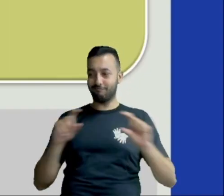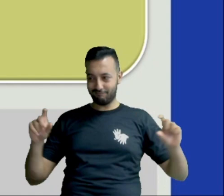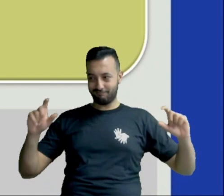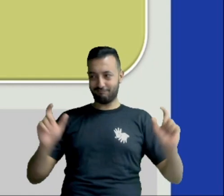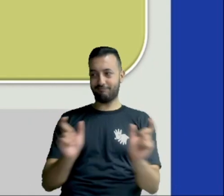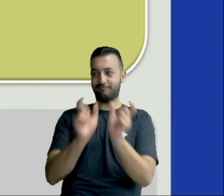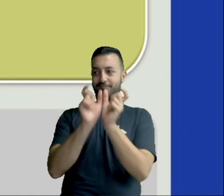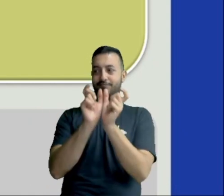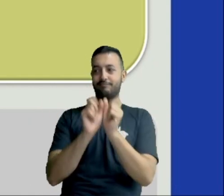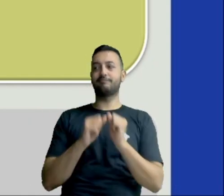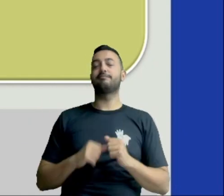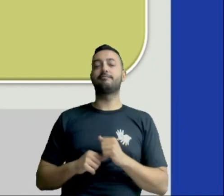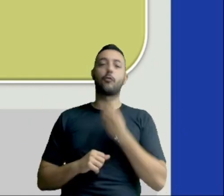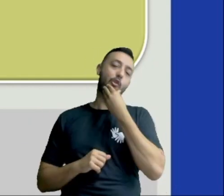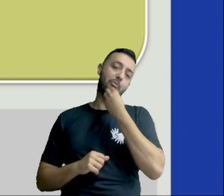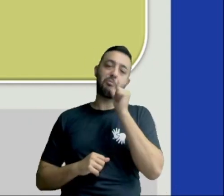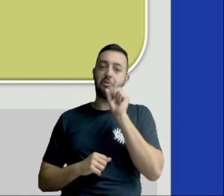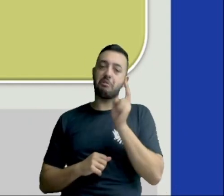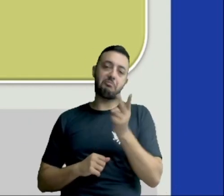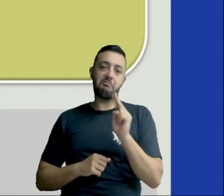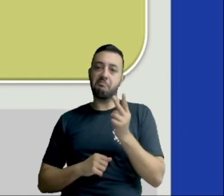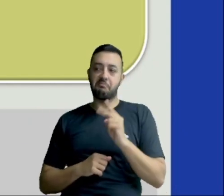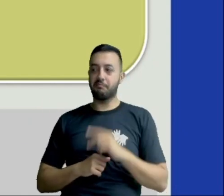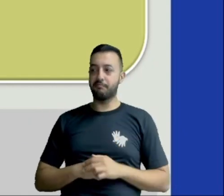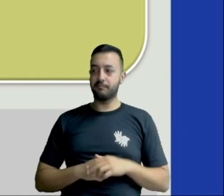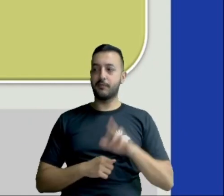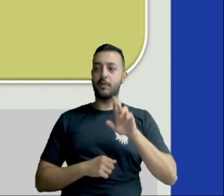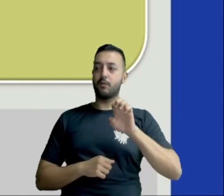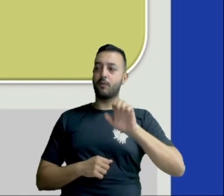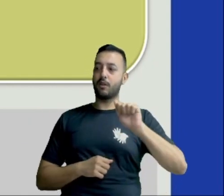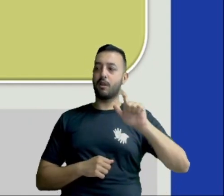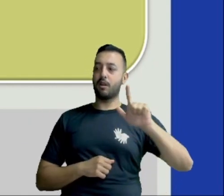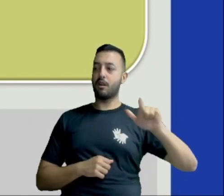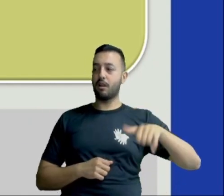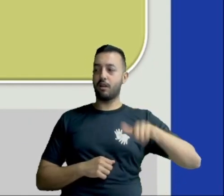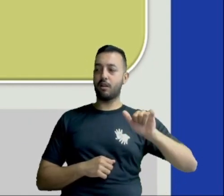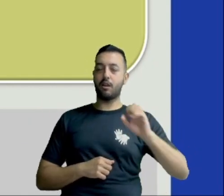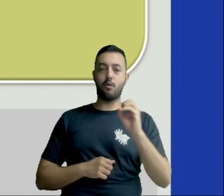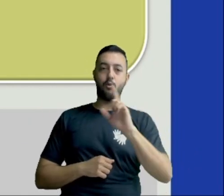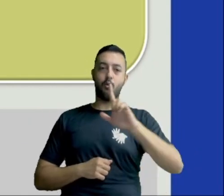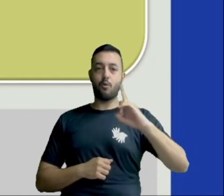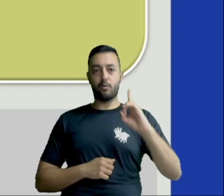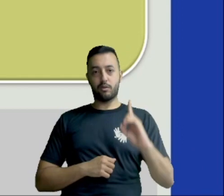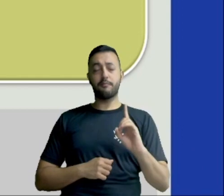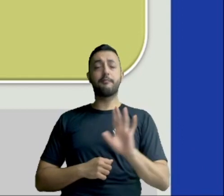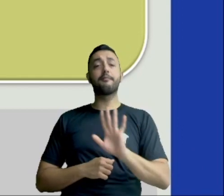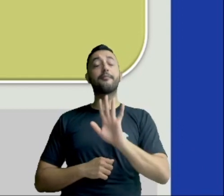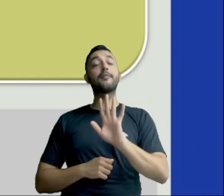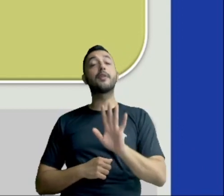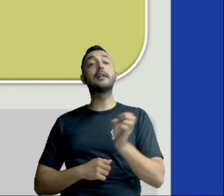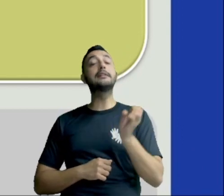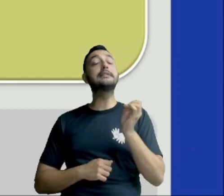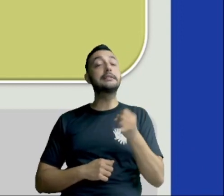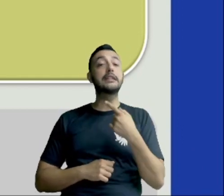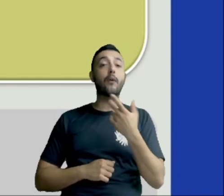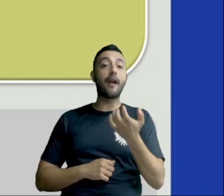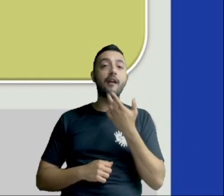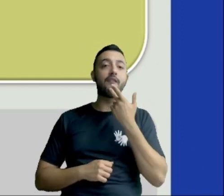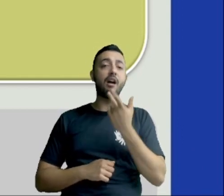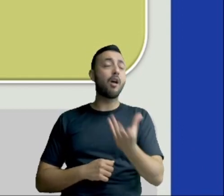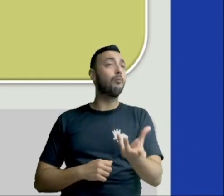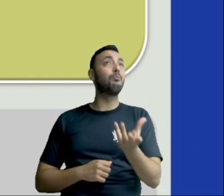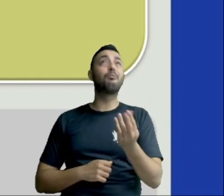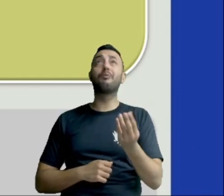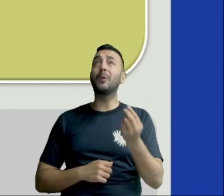para o masculino ou feminino. Really old. Também, quando eu quero dizer que a pessoa é muito